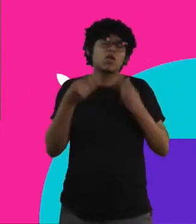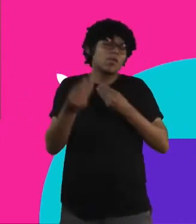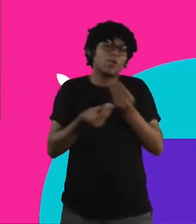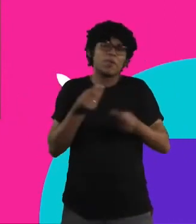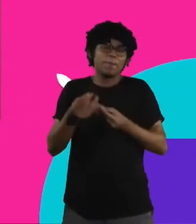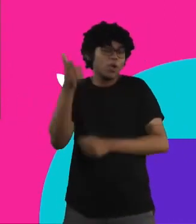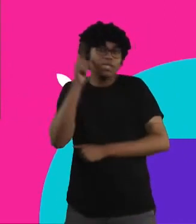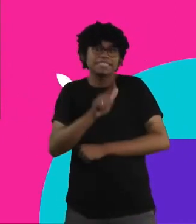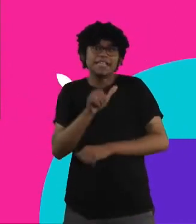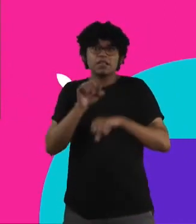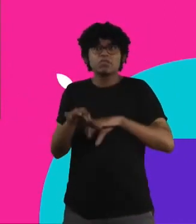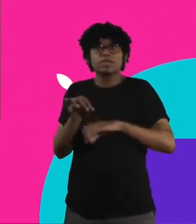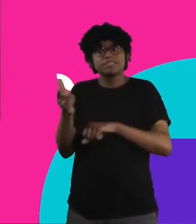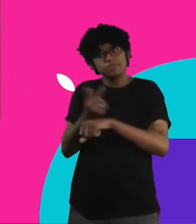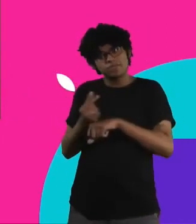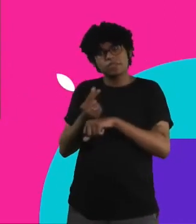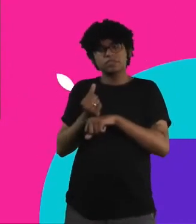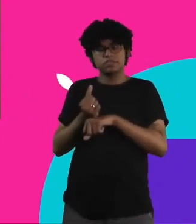com a educação financeira,